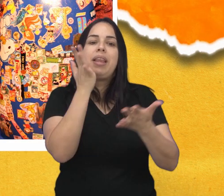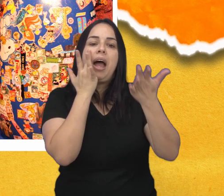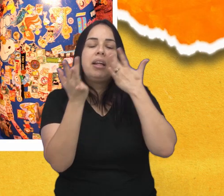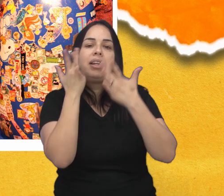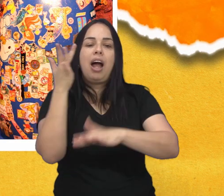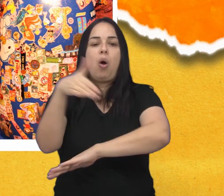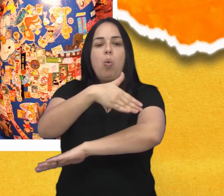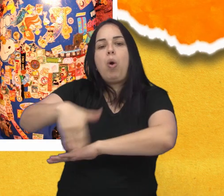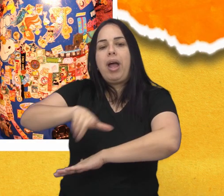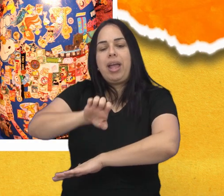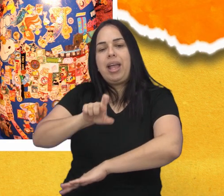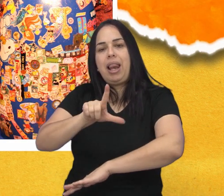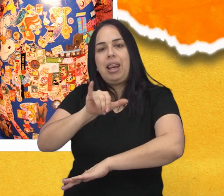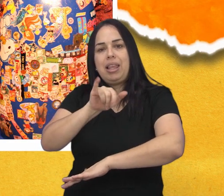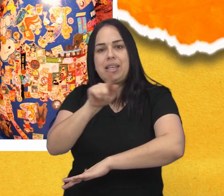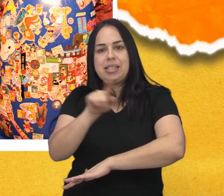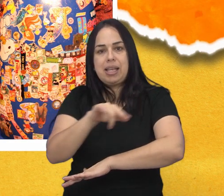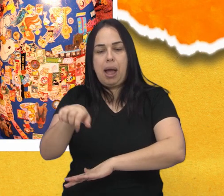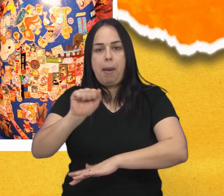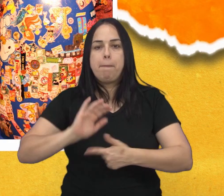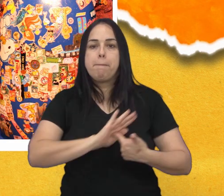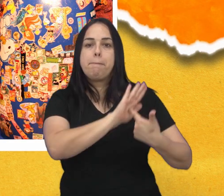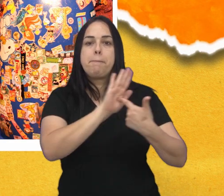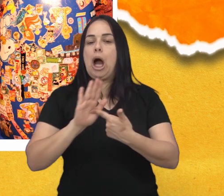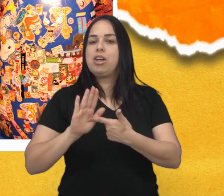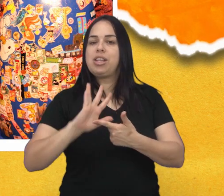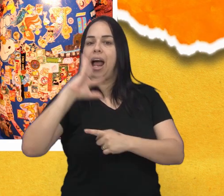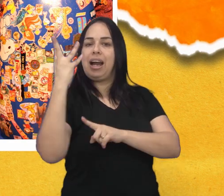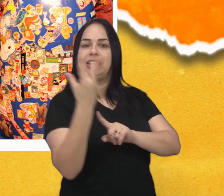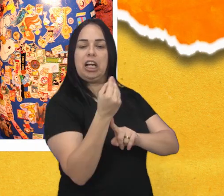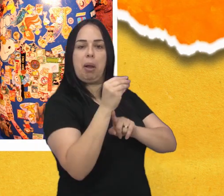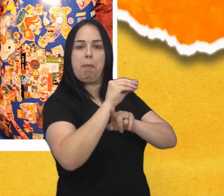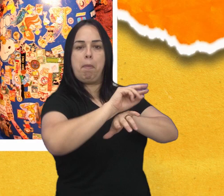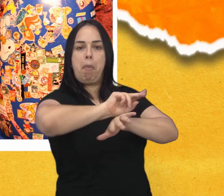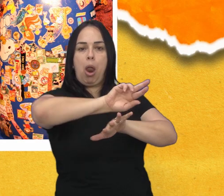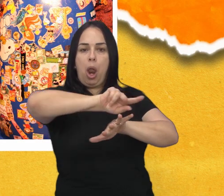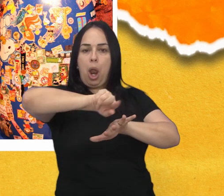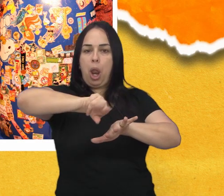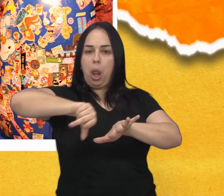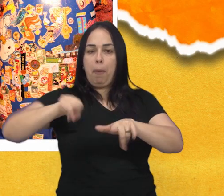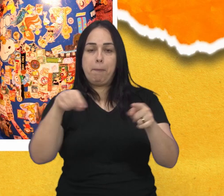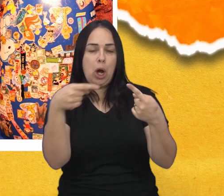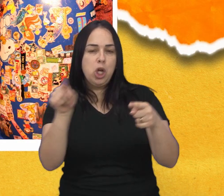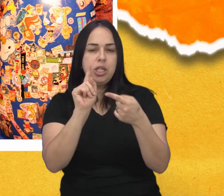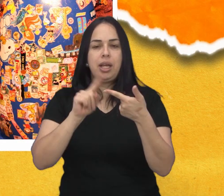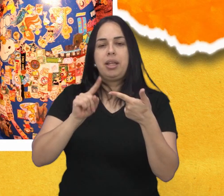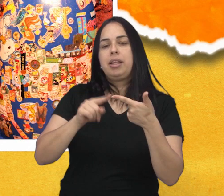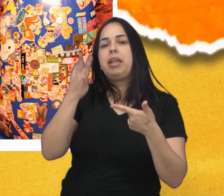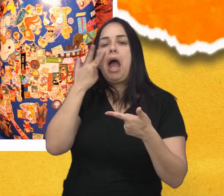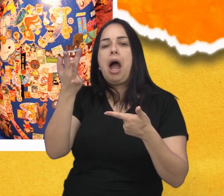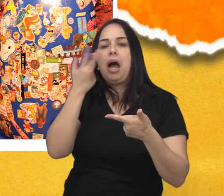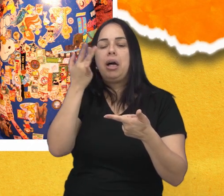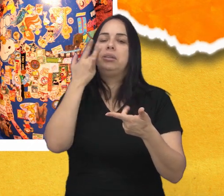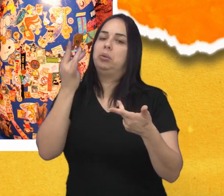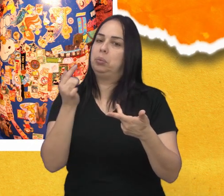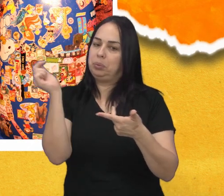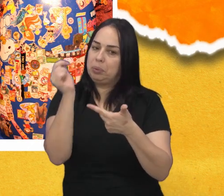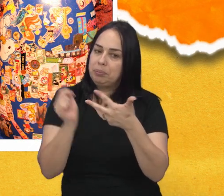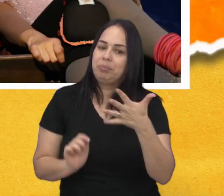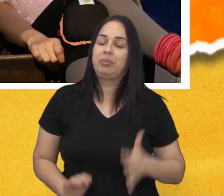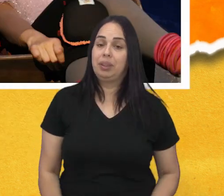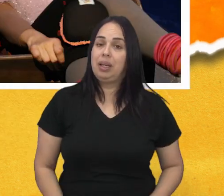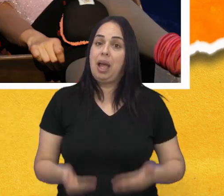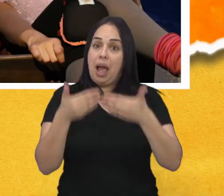Elisa. A programação inclui manifestações artísticas variadas, como teatro, música, artes visuais, entre